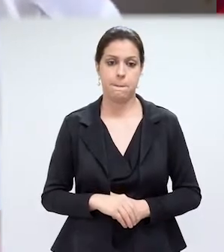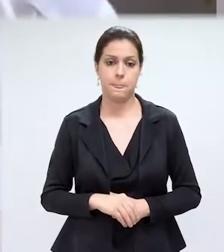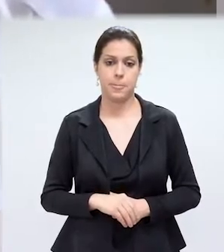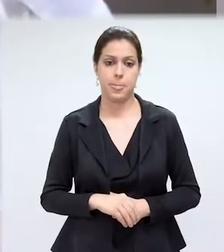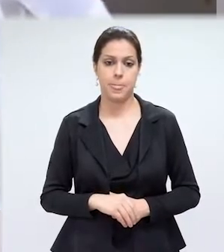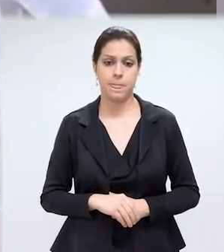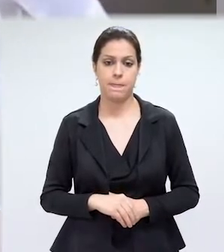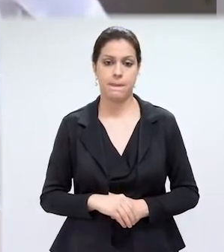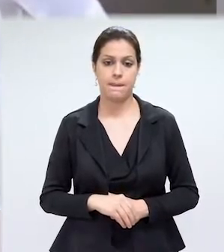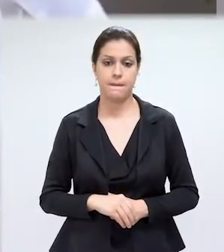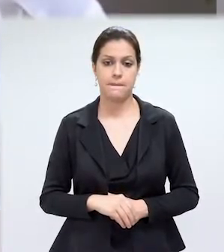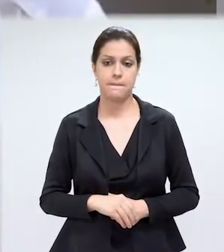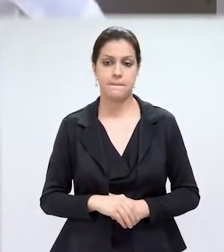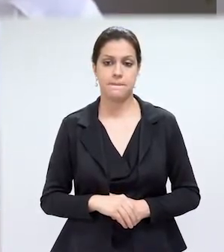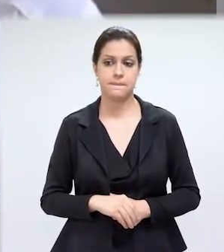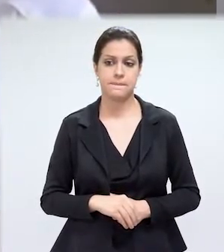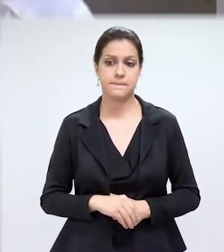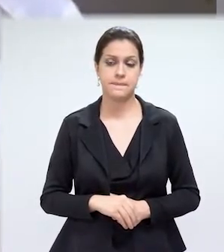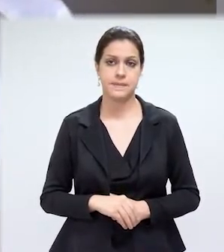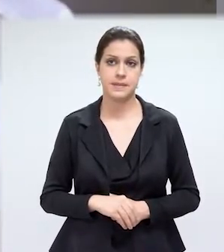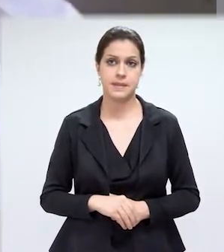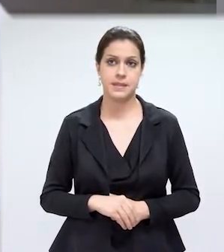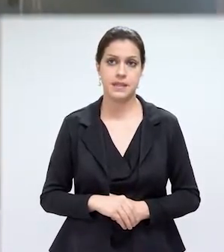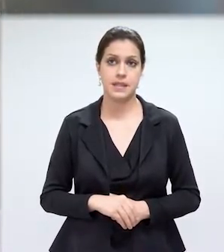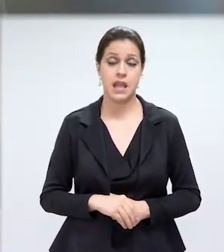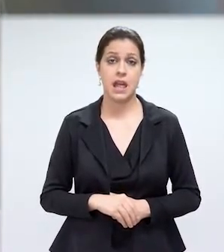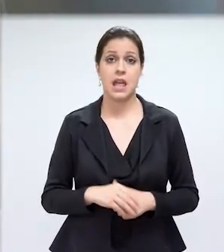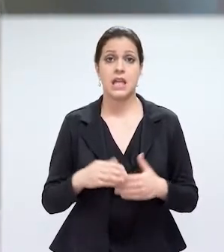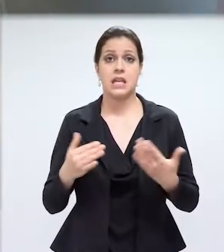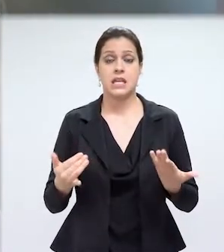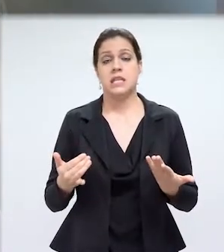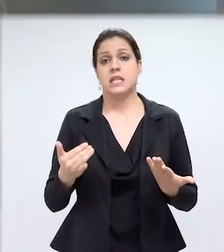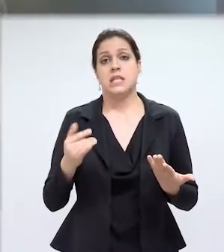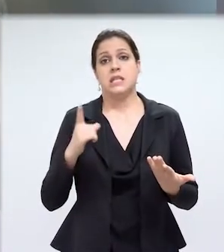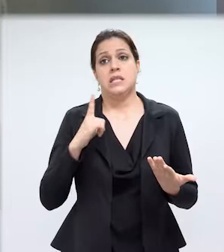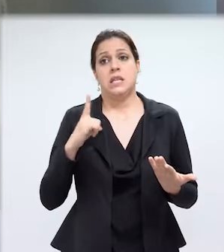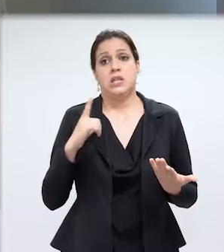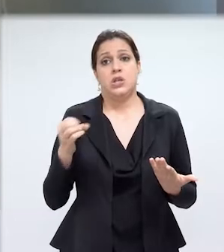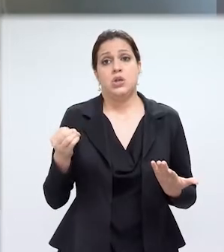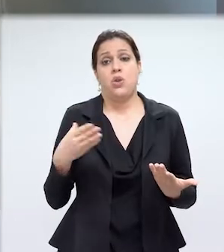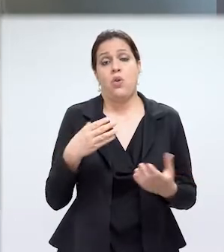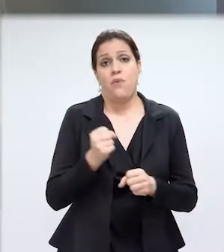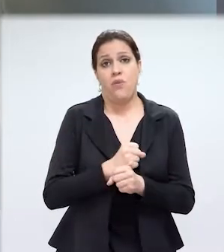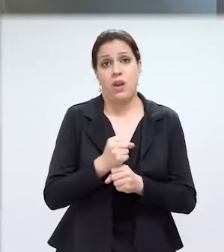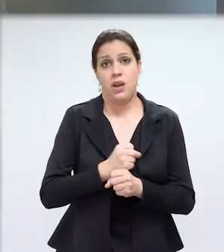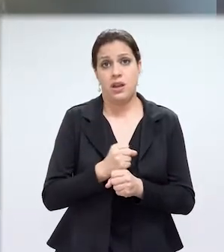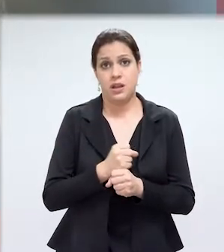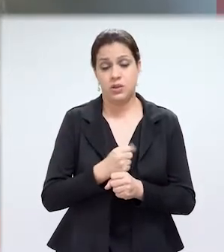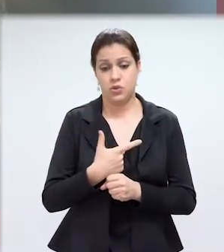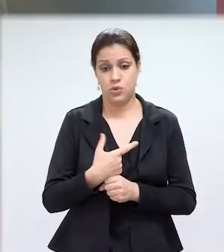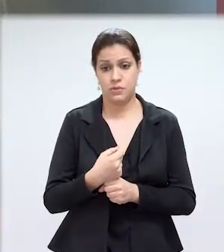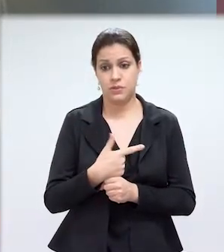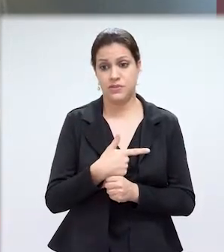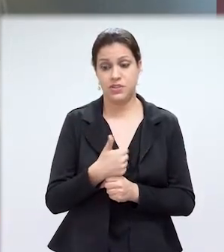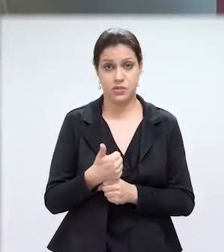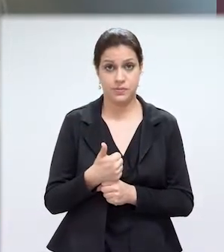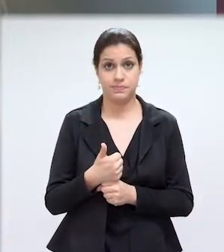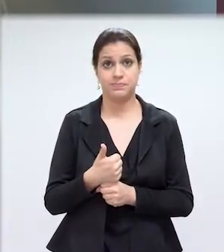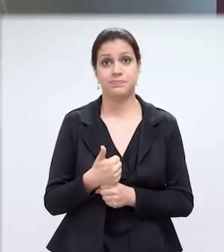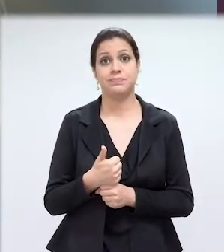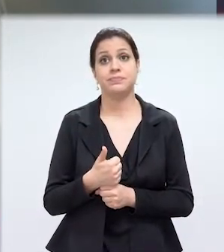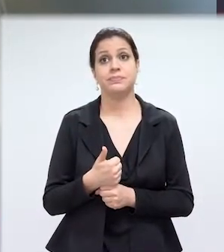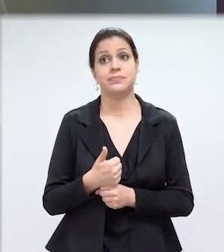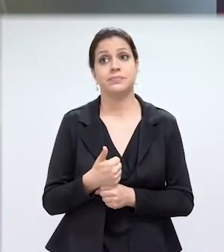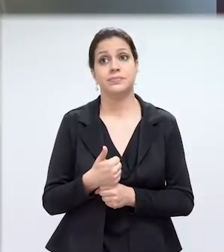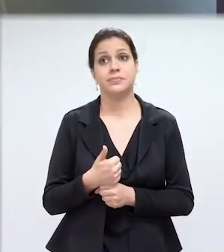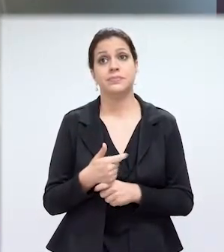Eu penso que não há forma de você retomar, né, o início das atividades no ano